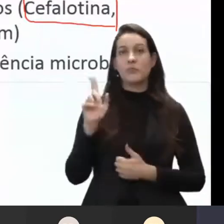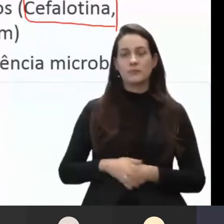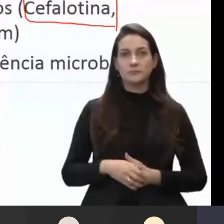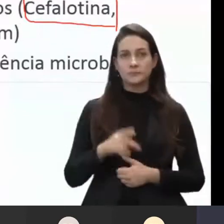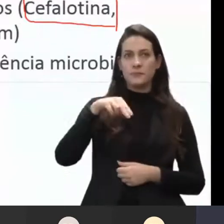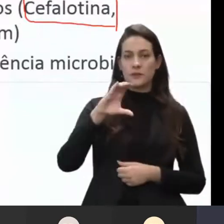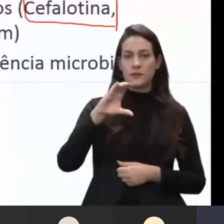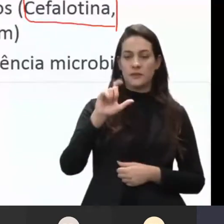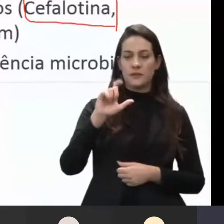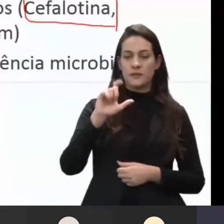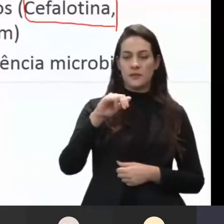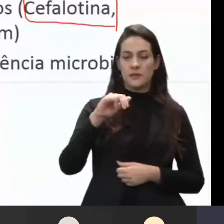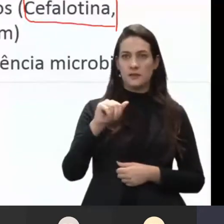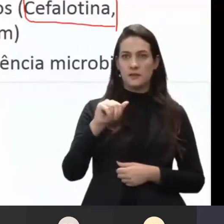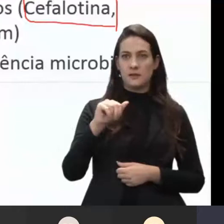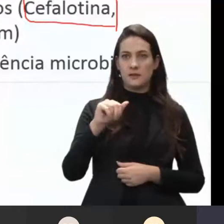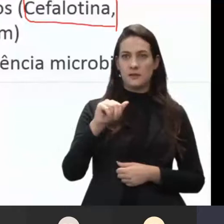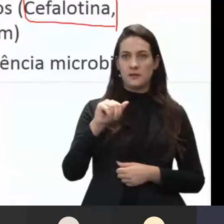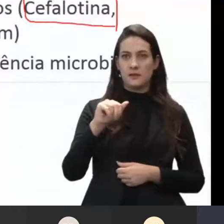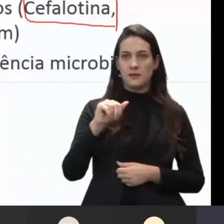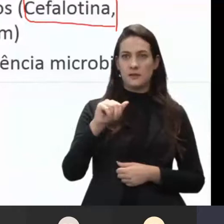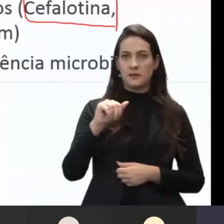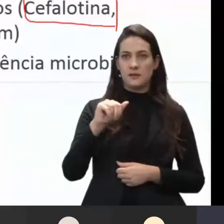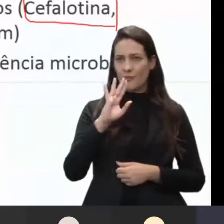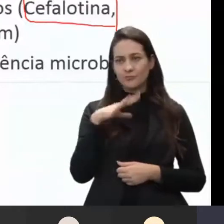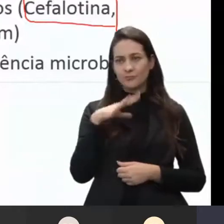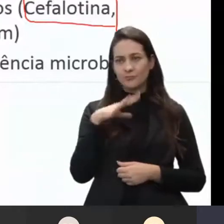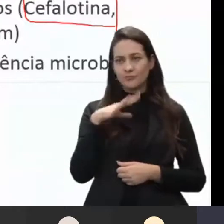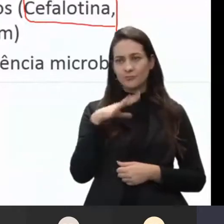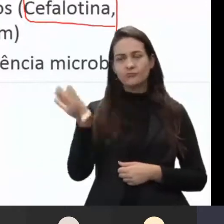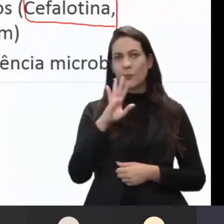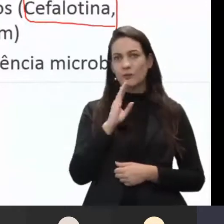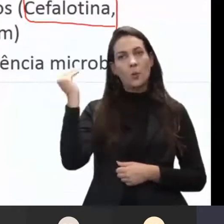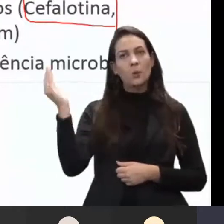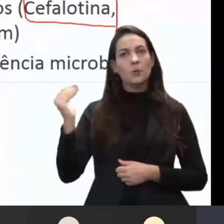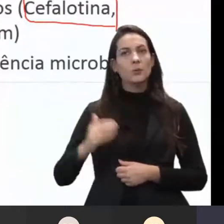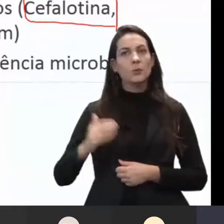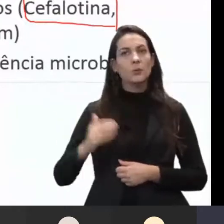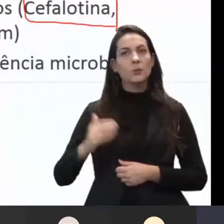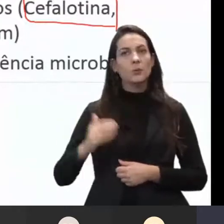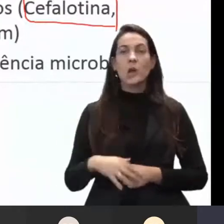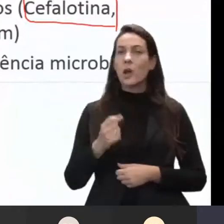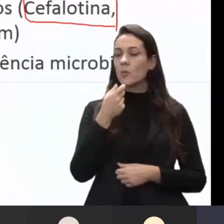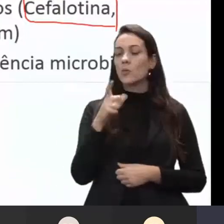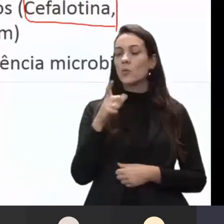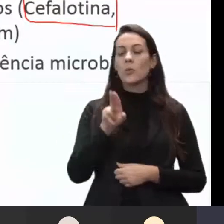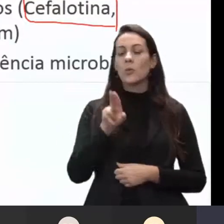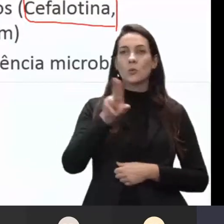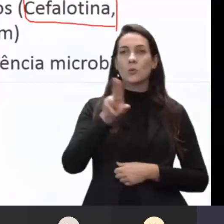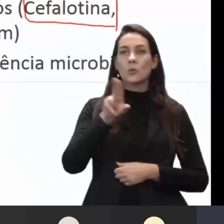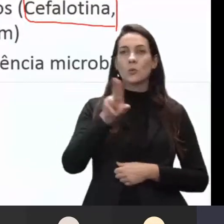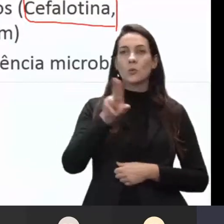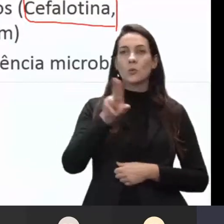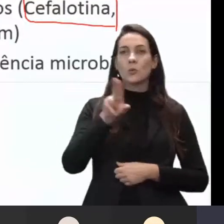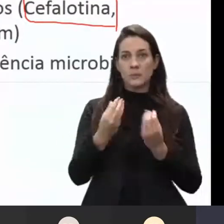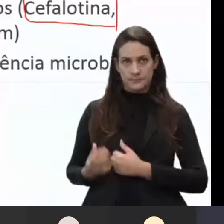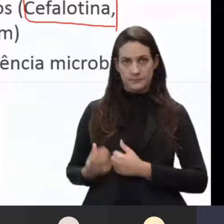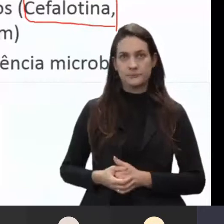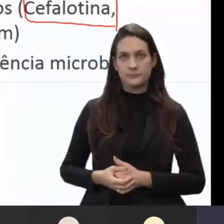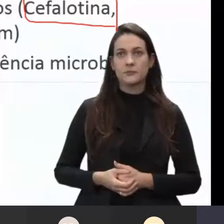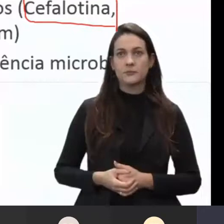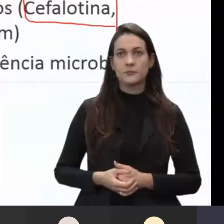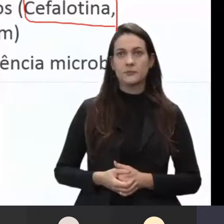classe dos beta-lactâmicos. Todo mundo conhece a penicilina, então a penicilina é um dos antibióticos mais difundidos pela prática